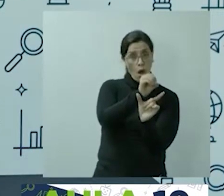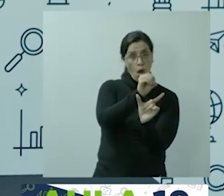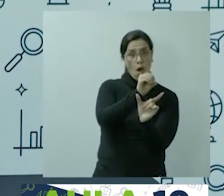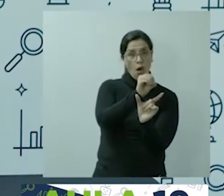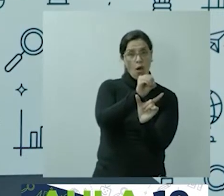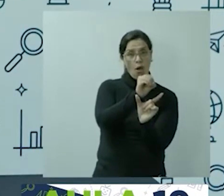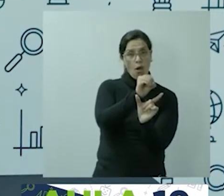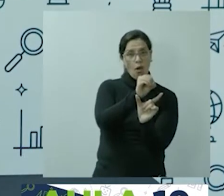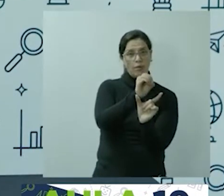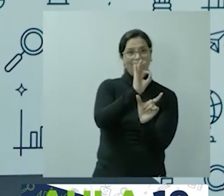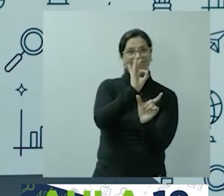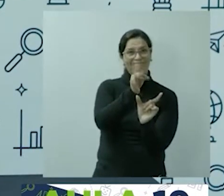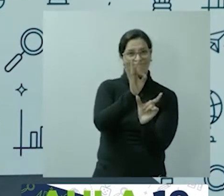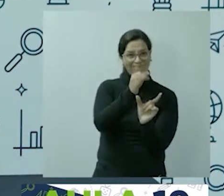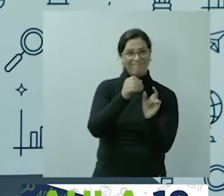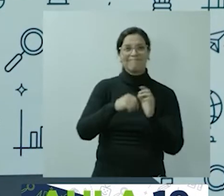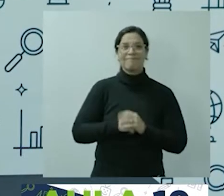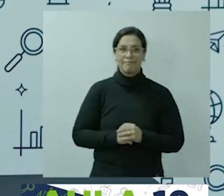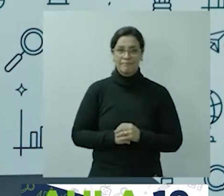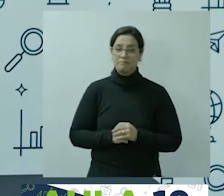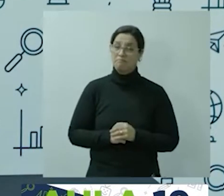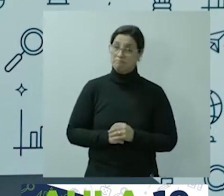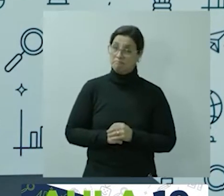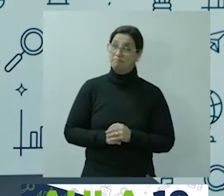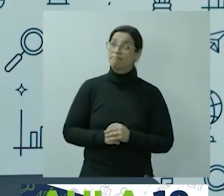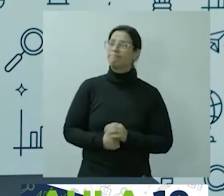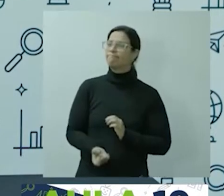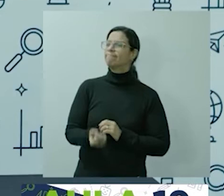é ró.